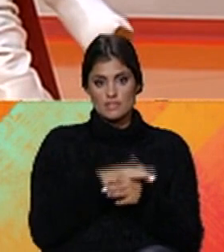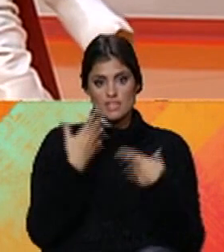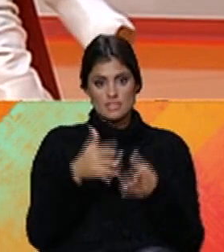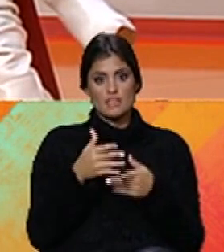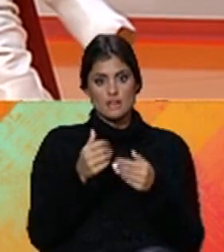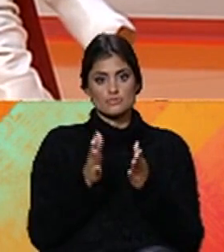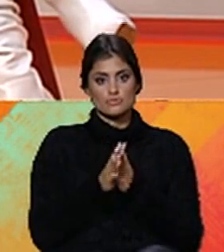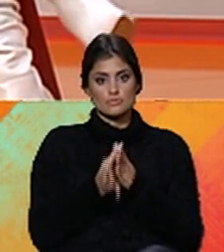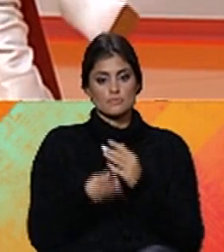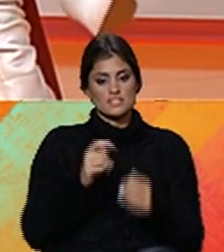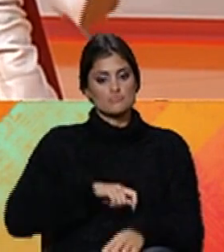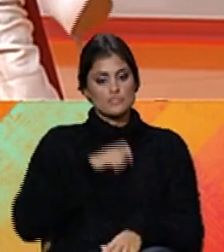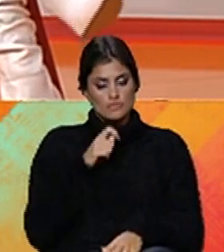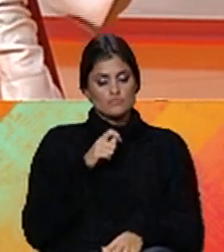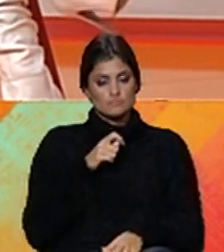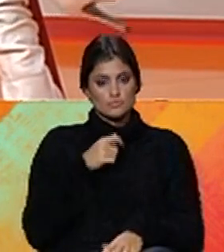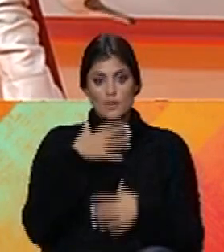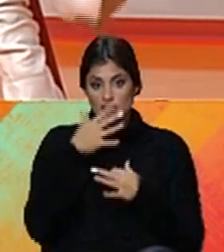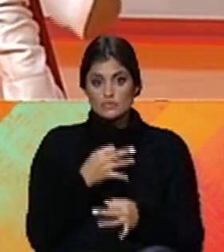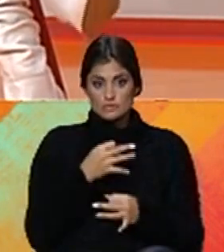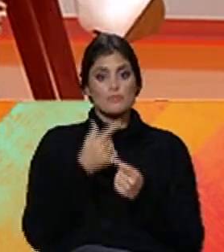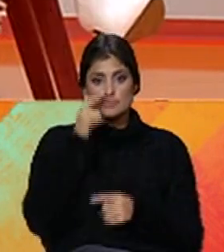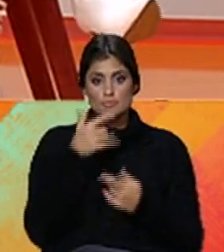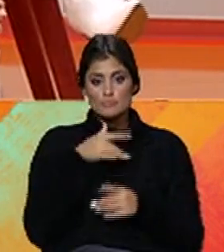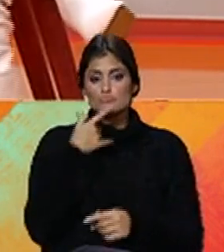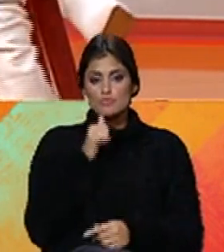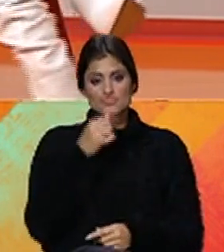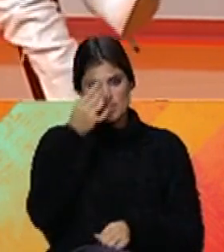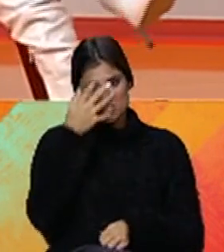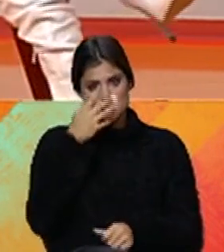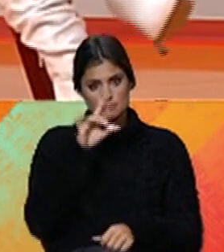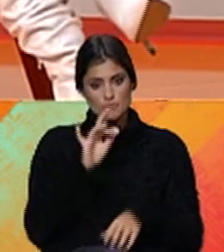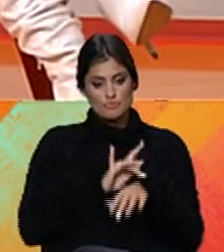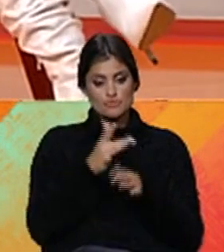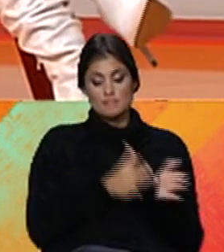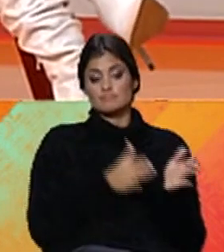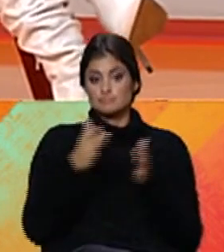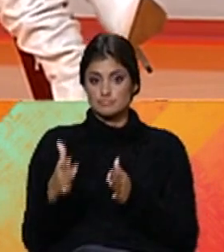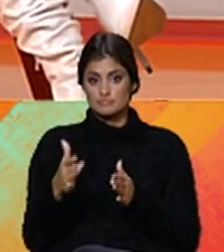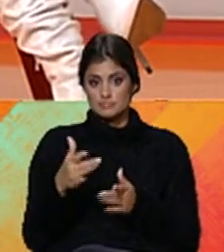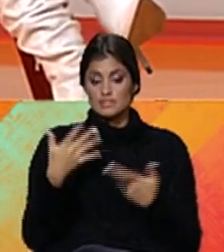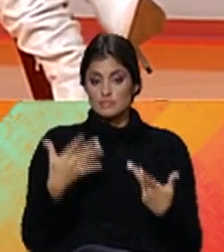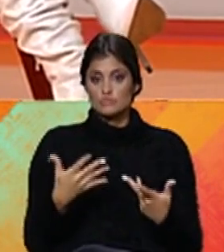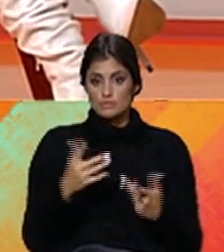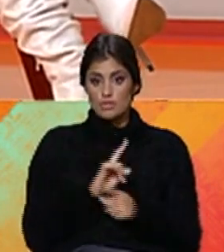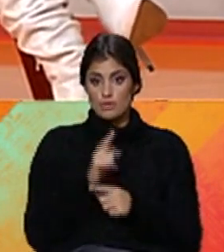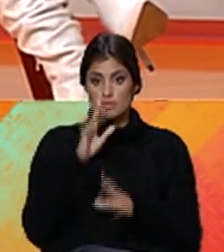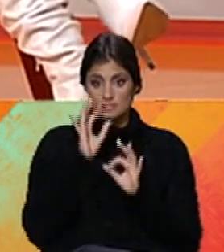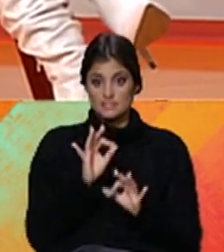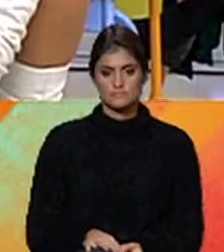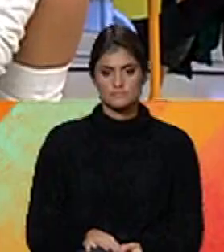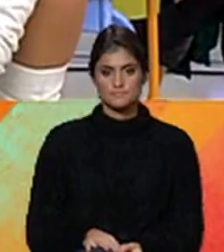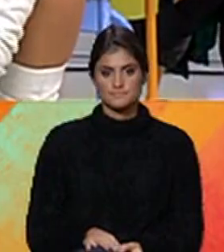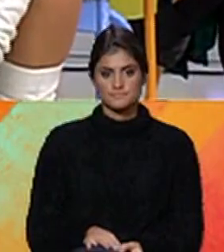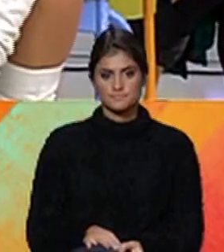tudo muito mais emotivo, acredito. Mas a ser o lado profissional do João. Então, logo aí, vá.